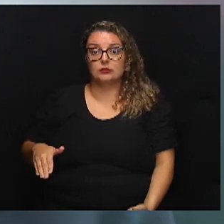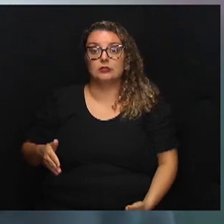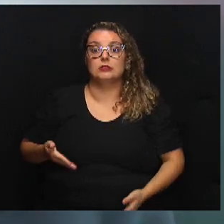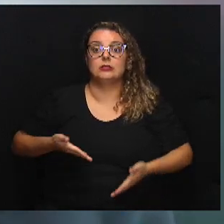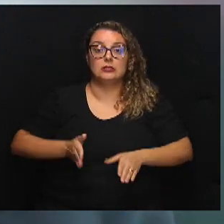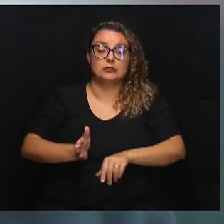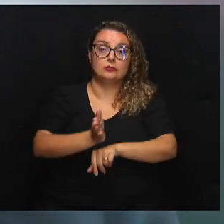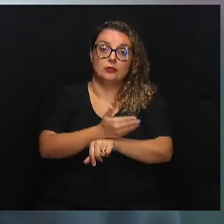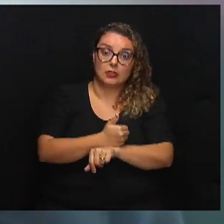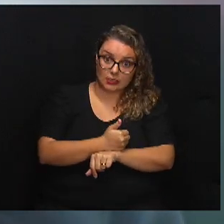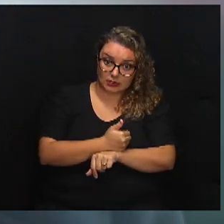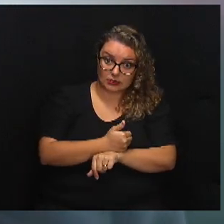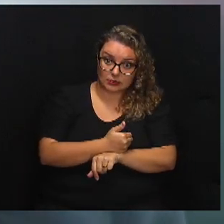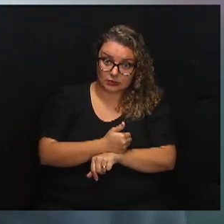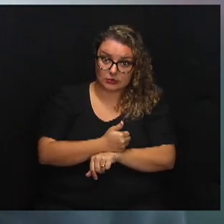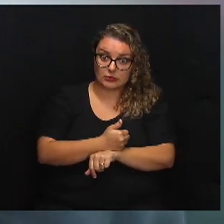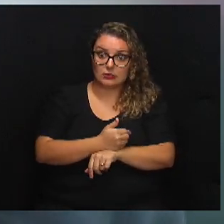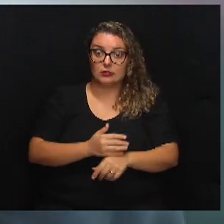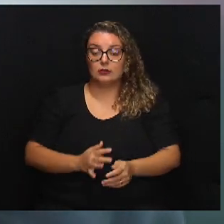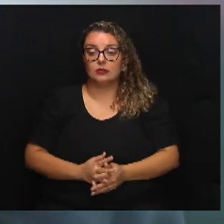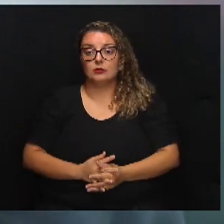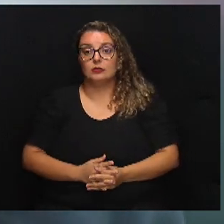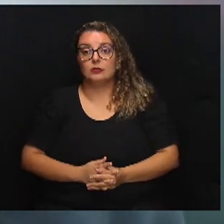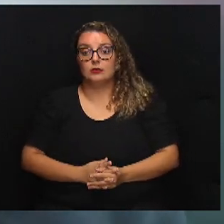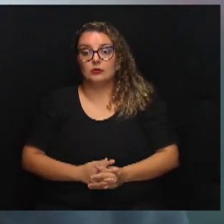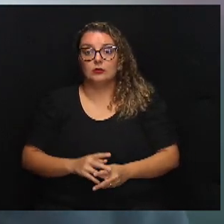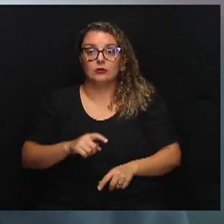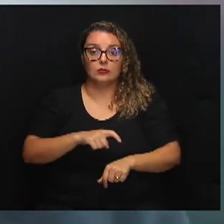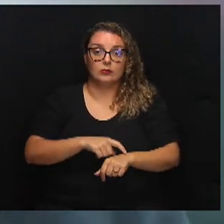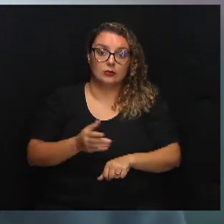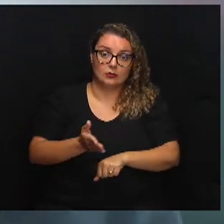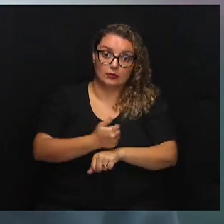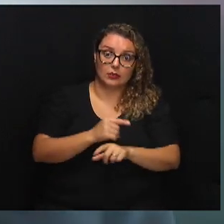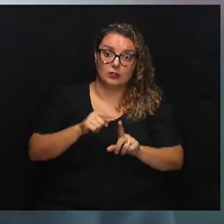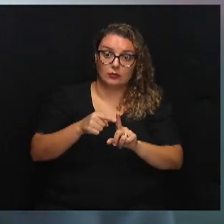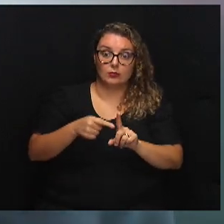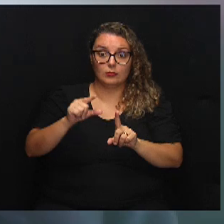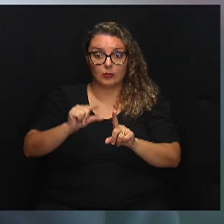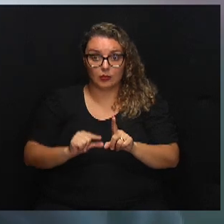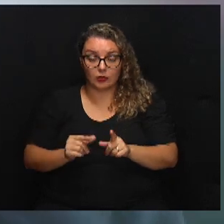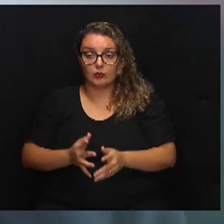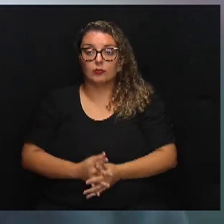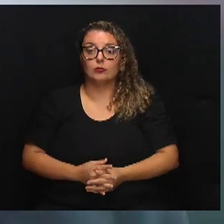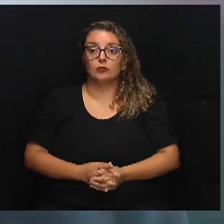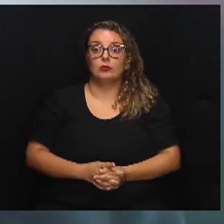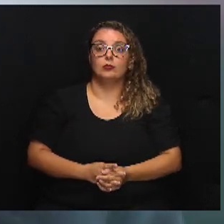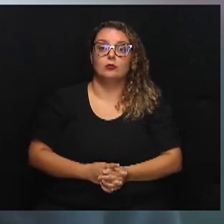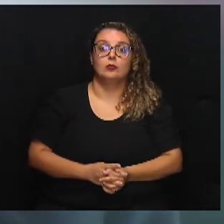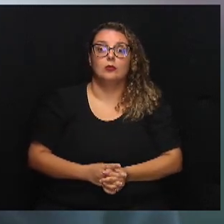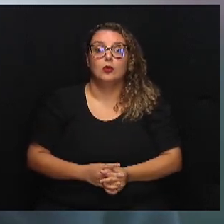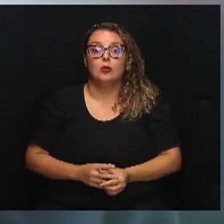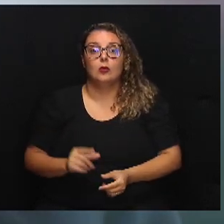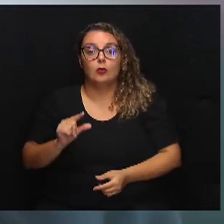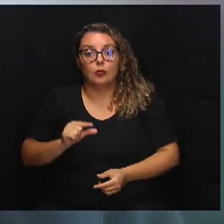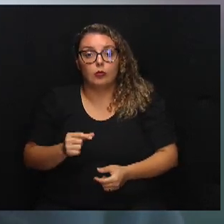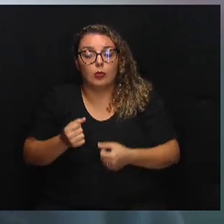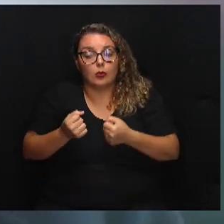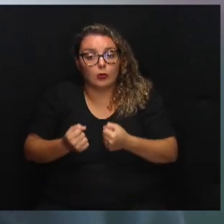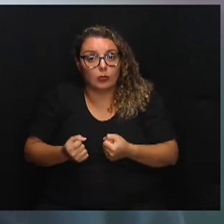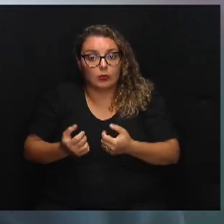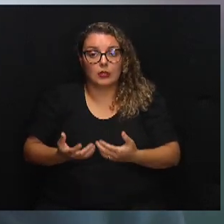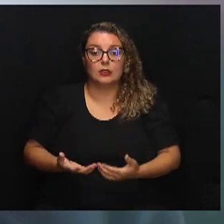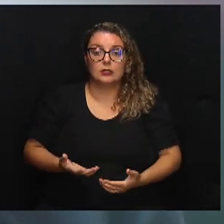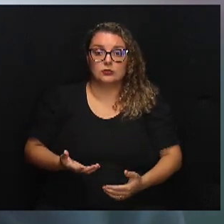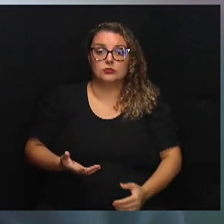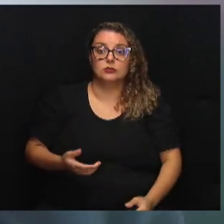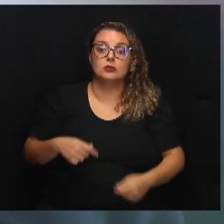prematuras, nasceram com um tempo de idade gestacional baixo, com baixo peso e que